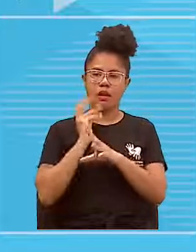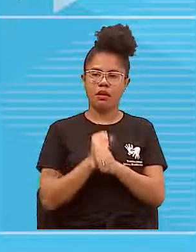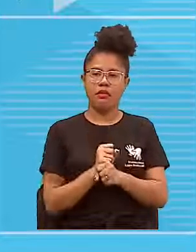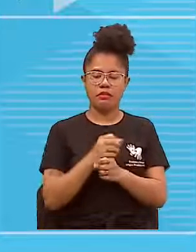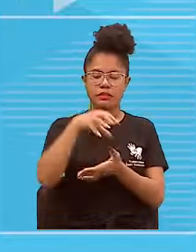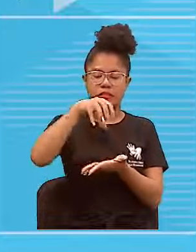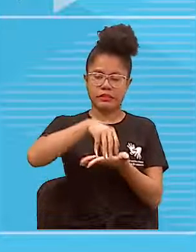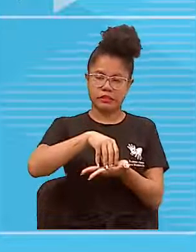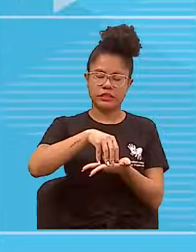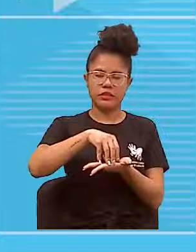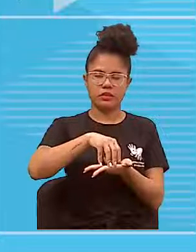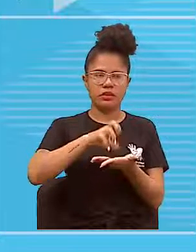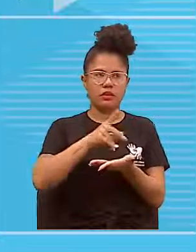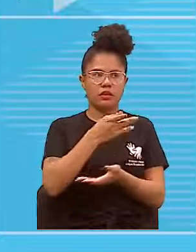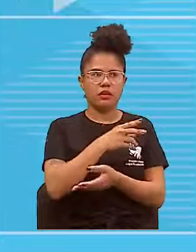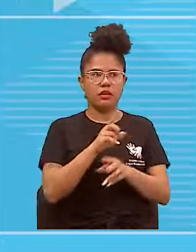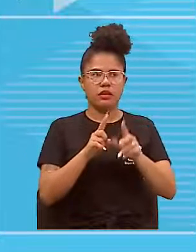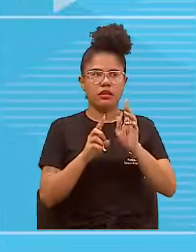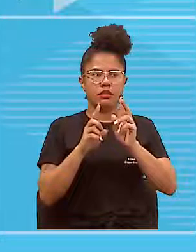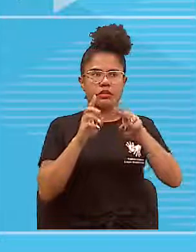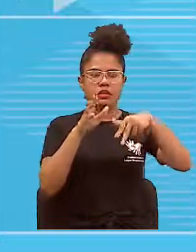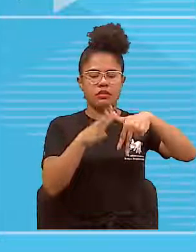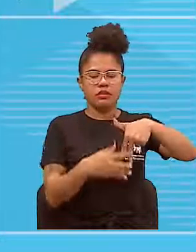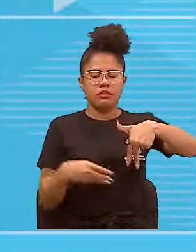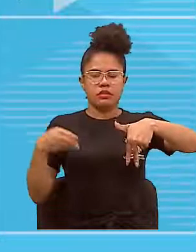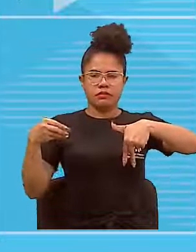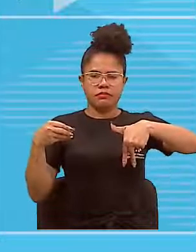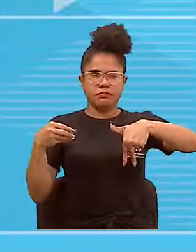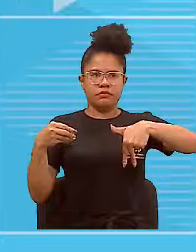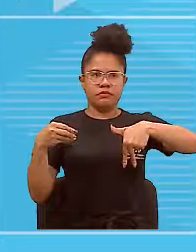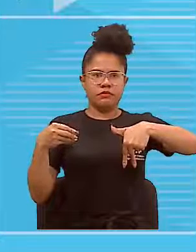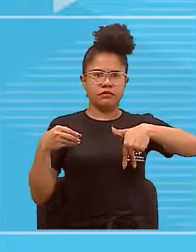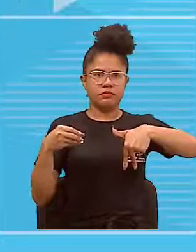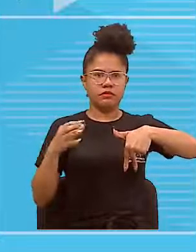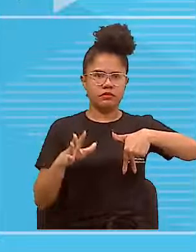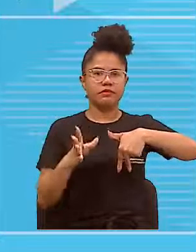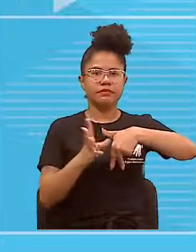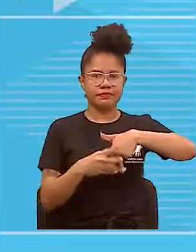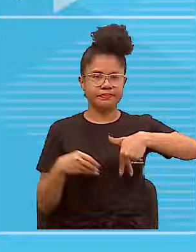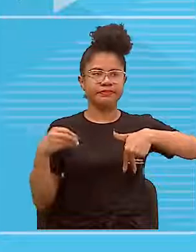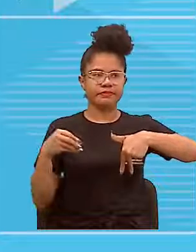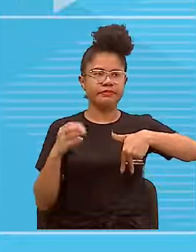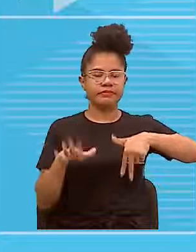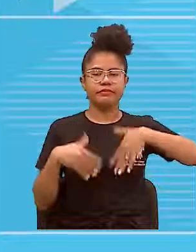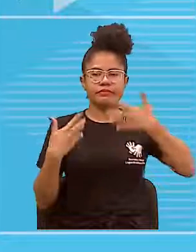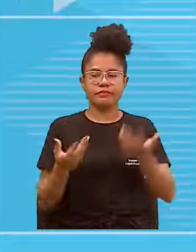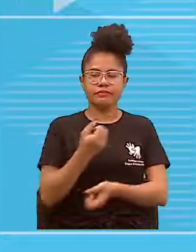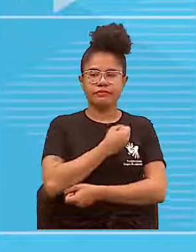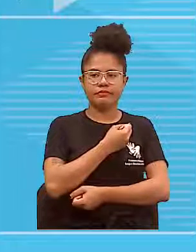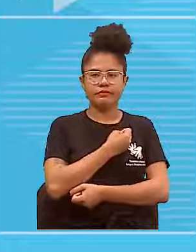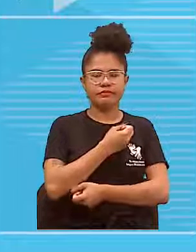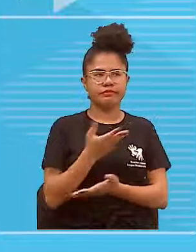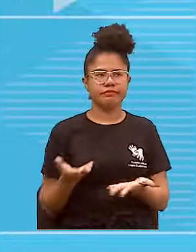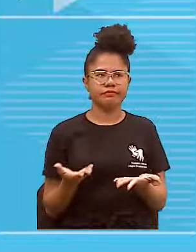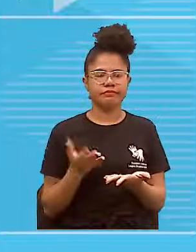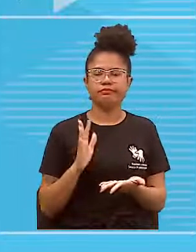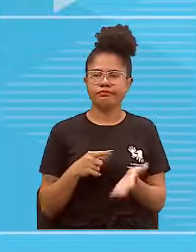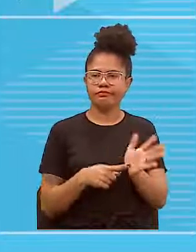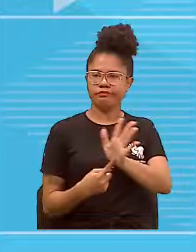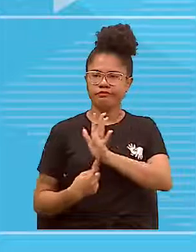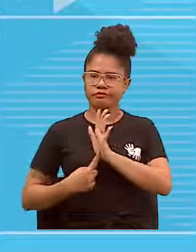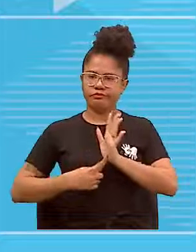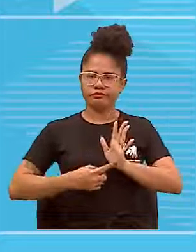centro. A moda. Qual o número que mais se repete? Um exemplo de moda, eu até